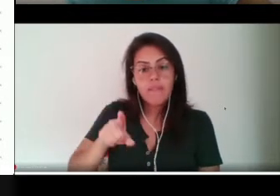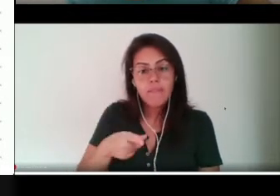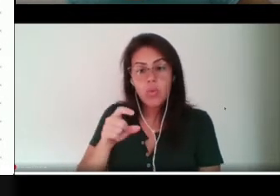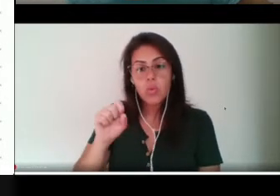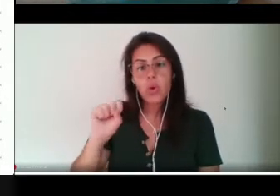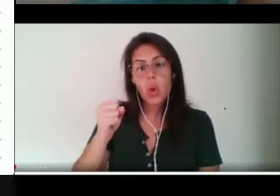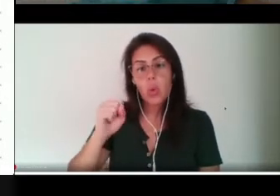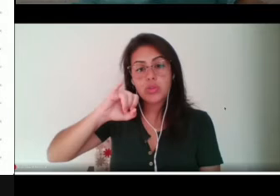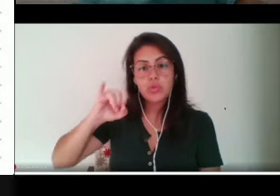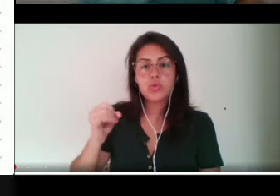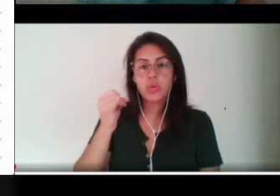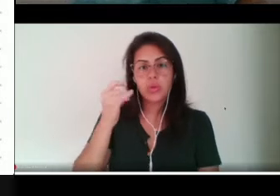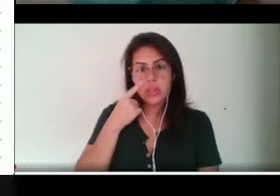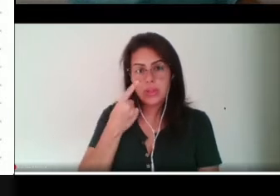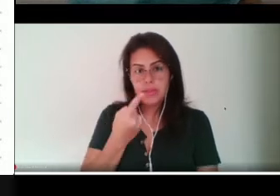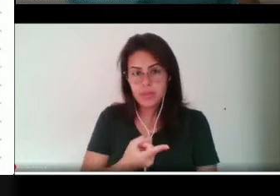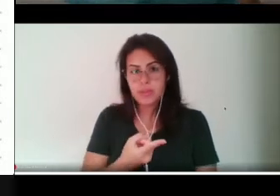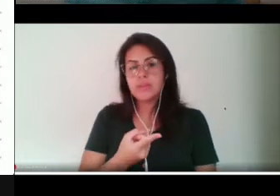82,8J, tá?